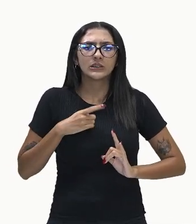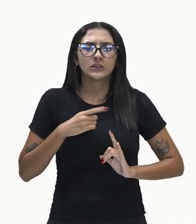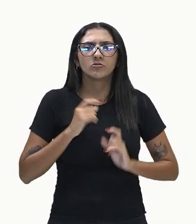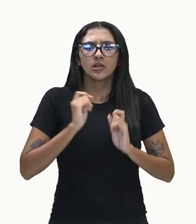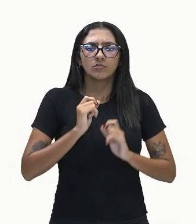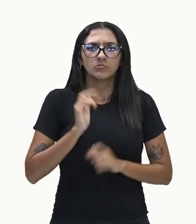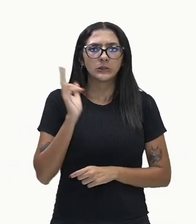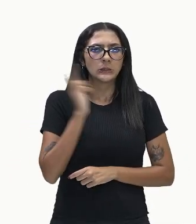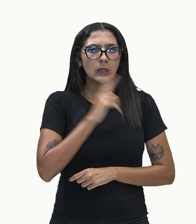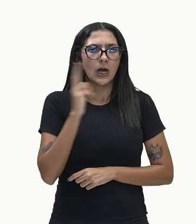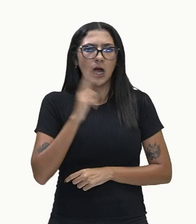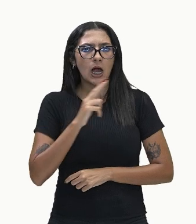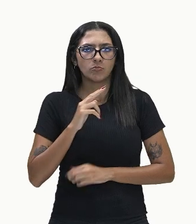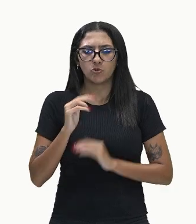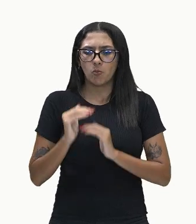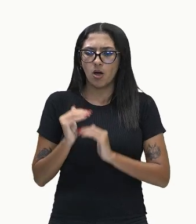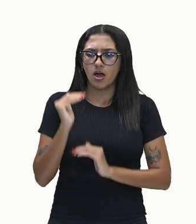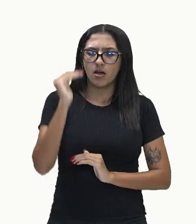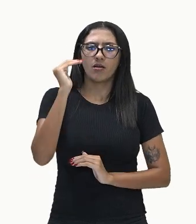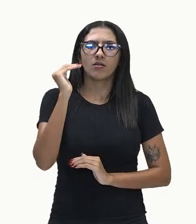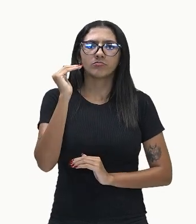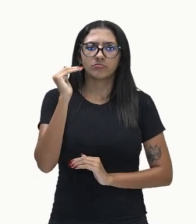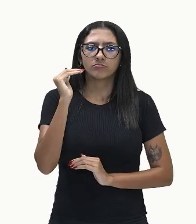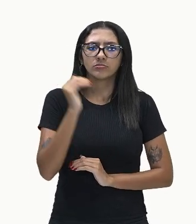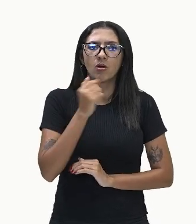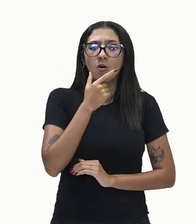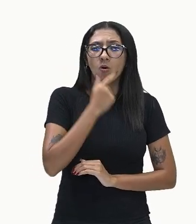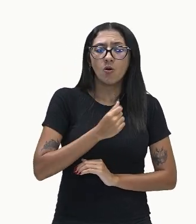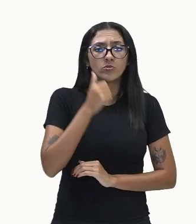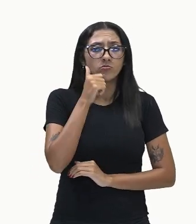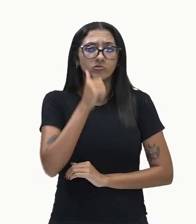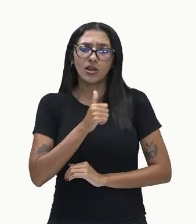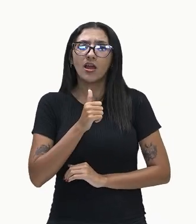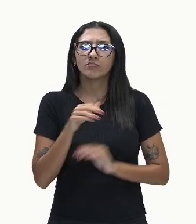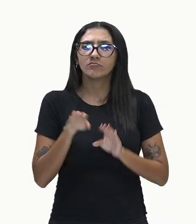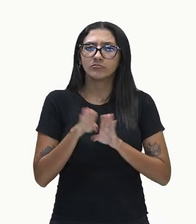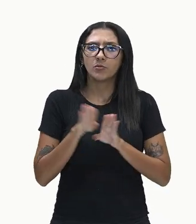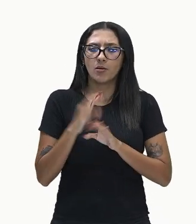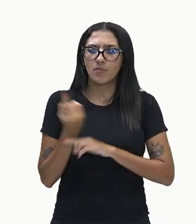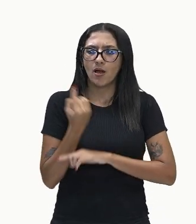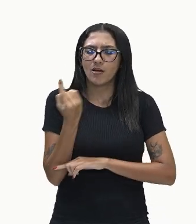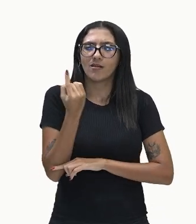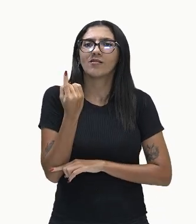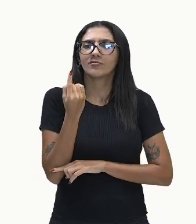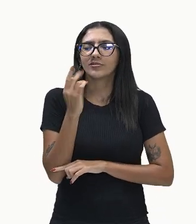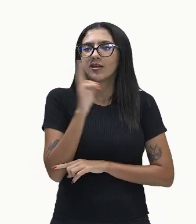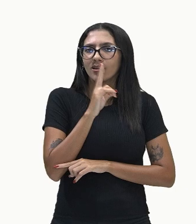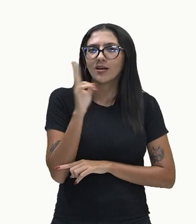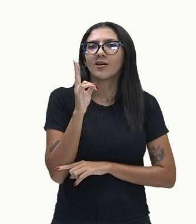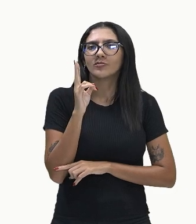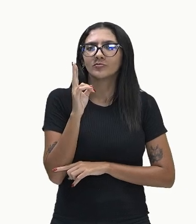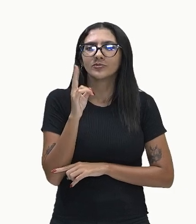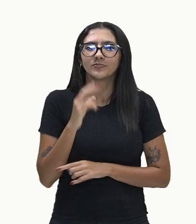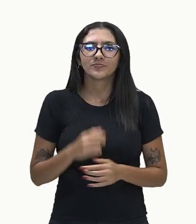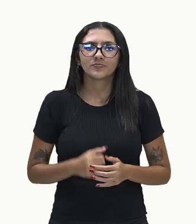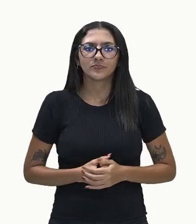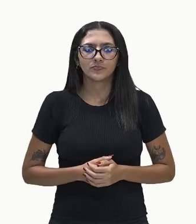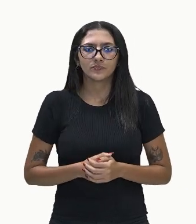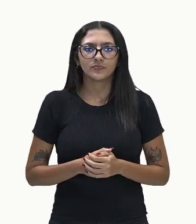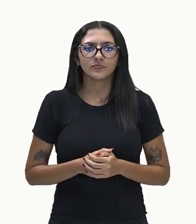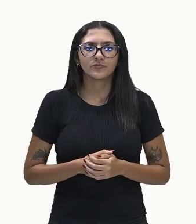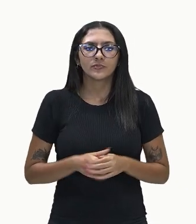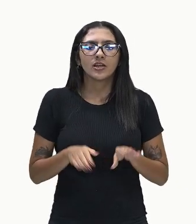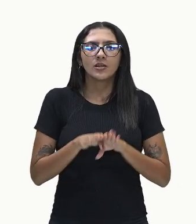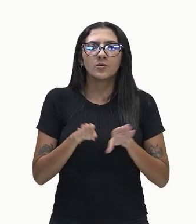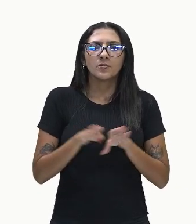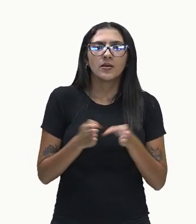rápido crescimento, tanto nos meninos quanto nas meninas. Pela ação hormonal, nós vamos